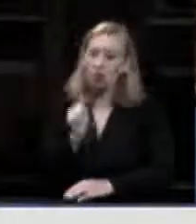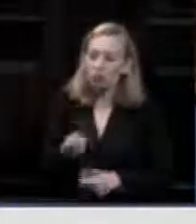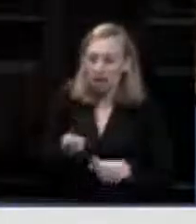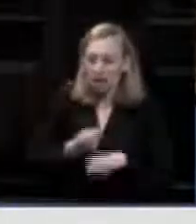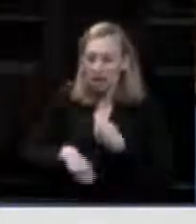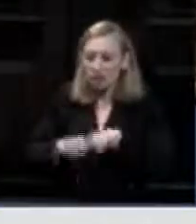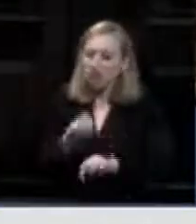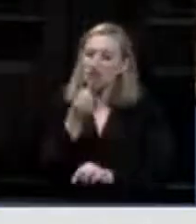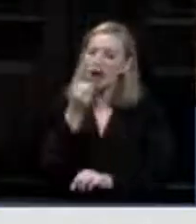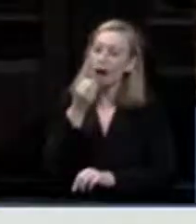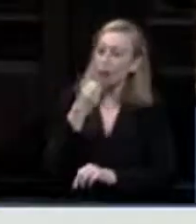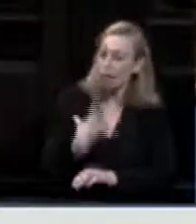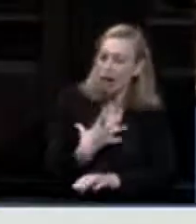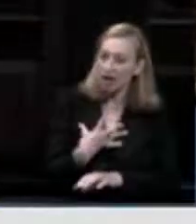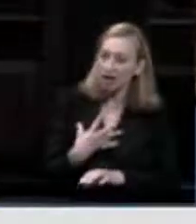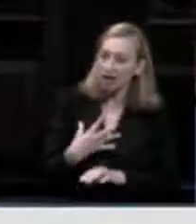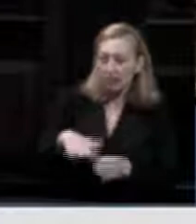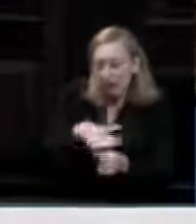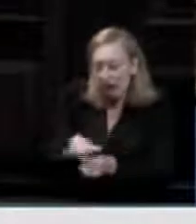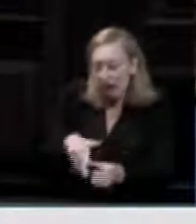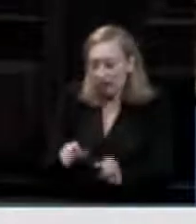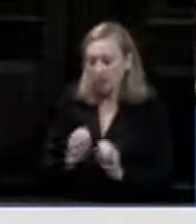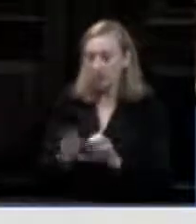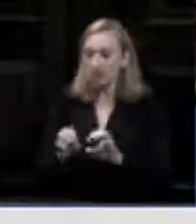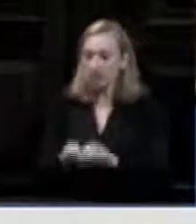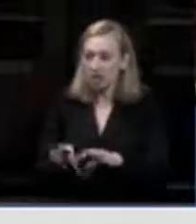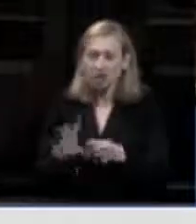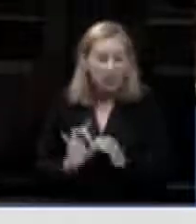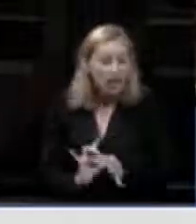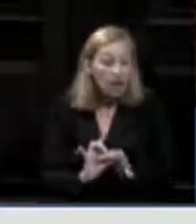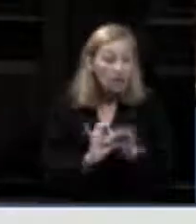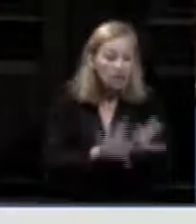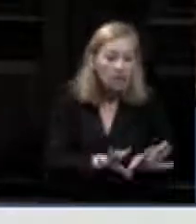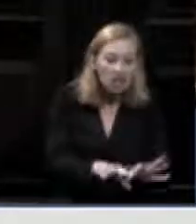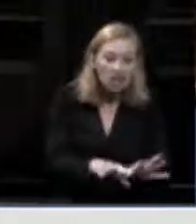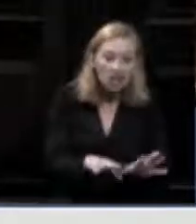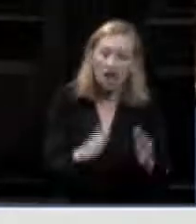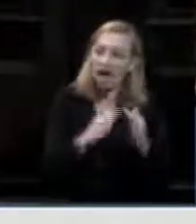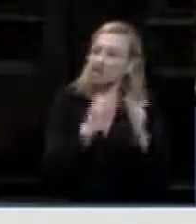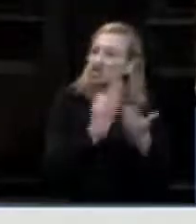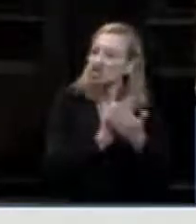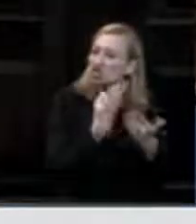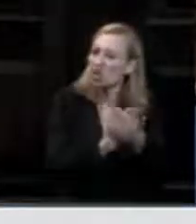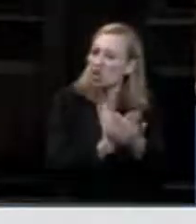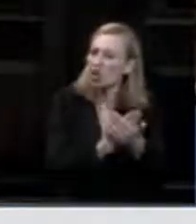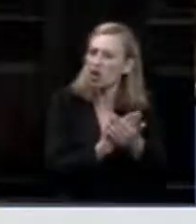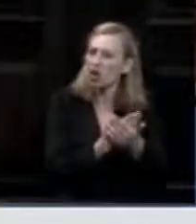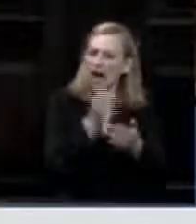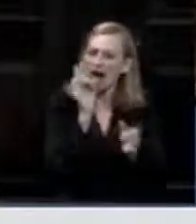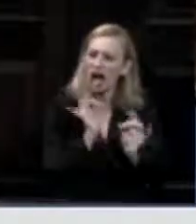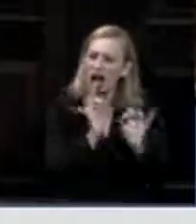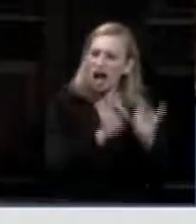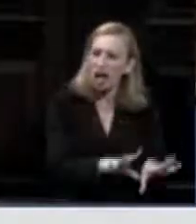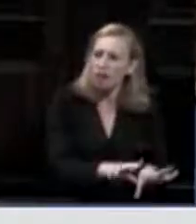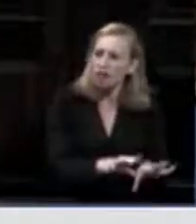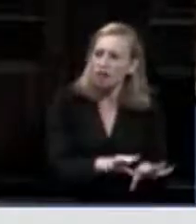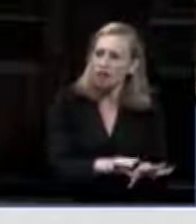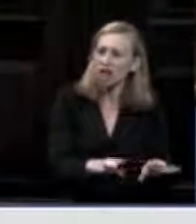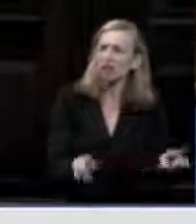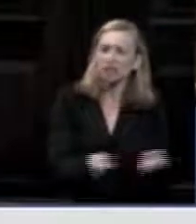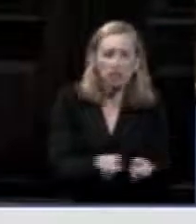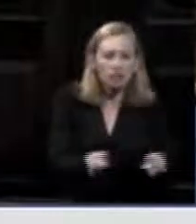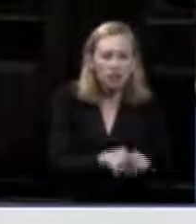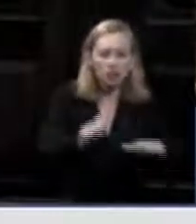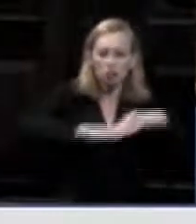em educação, que deixa as nossas escolas sendo sucateadas e que vem fazendo com que os profissionais de